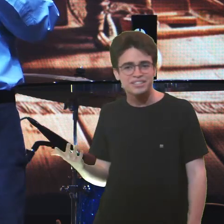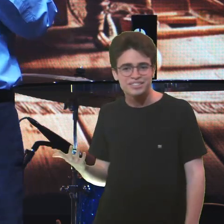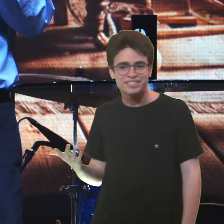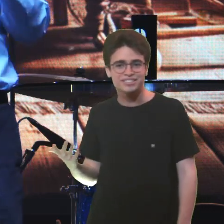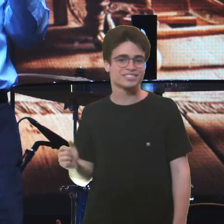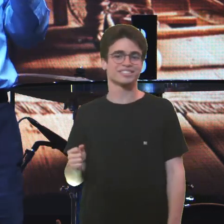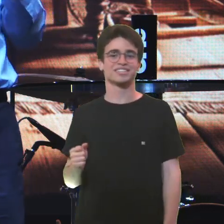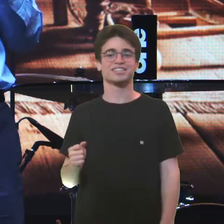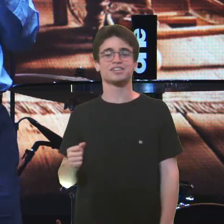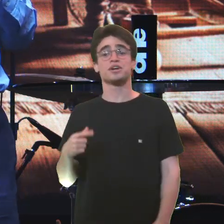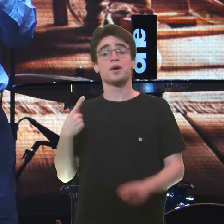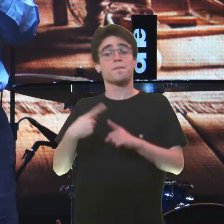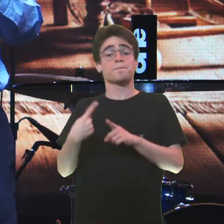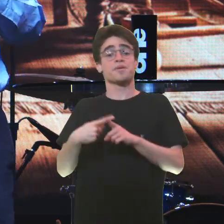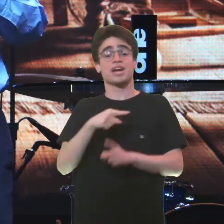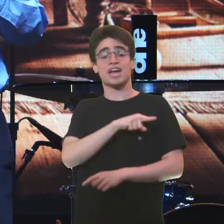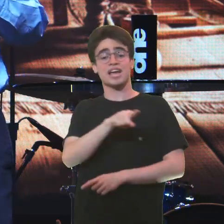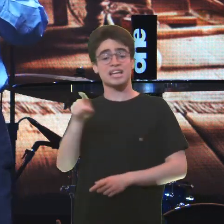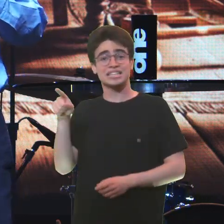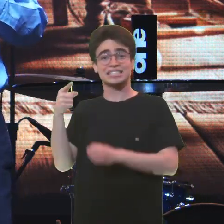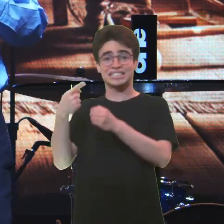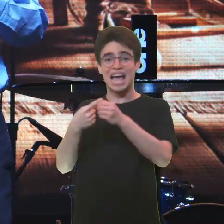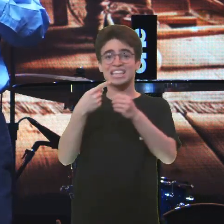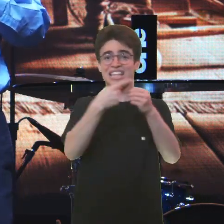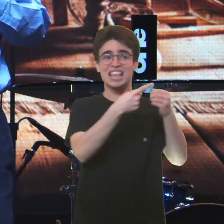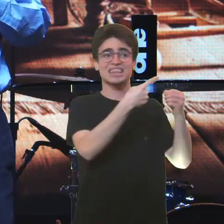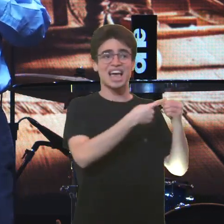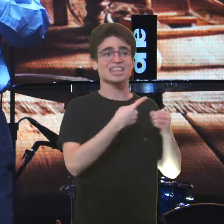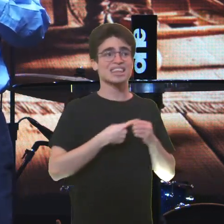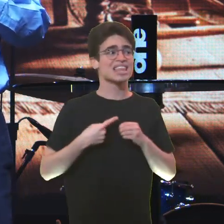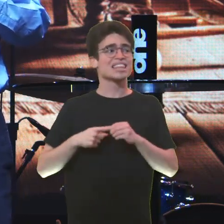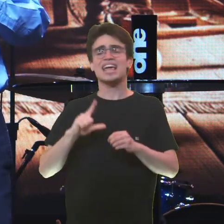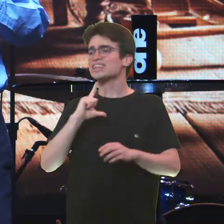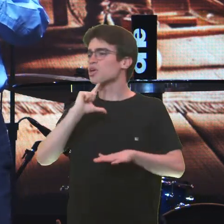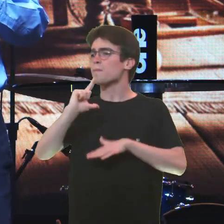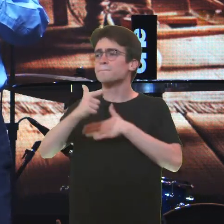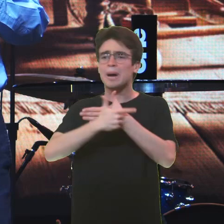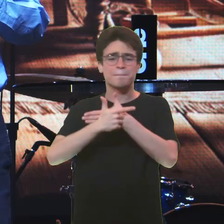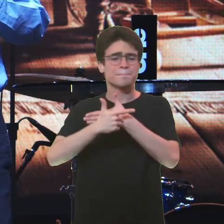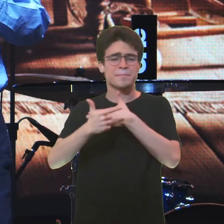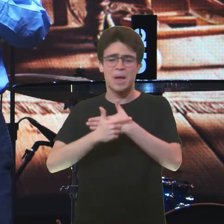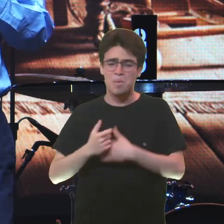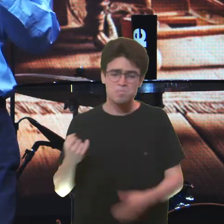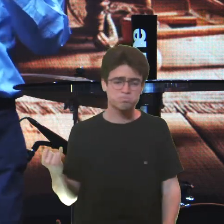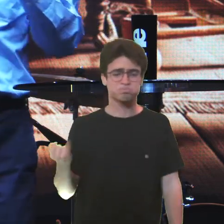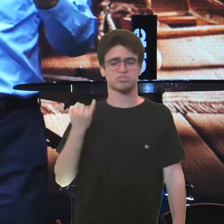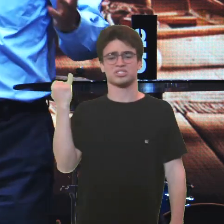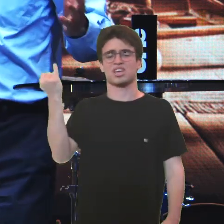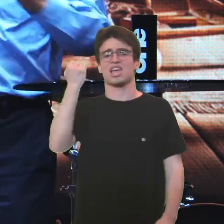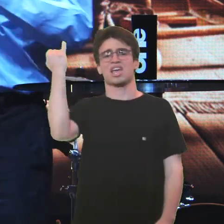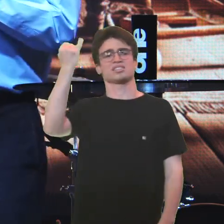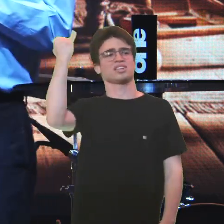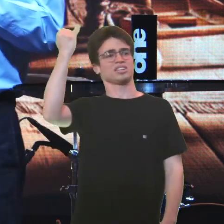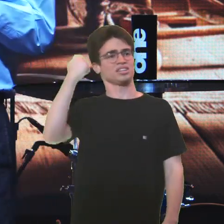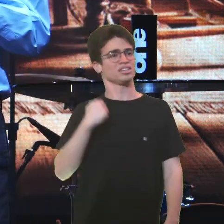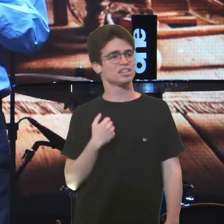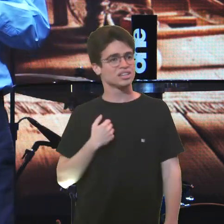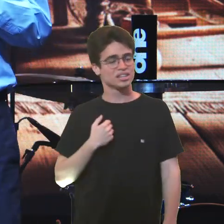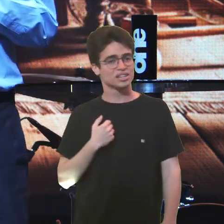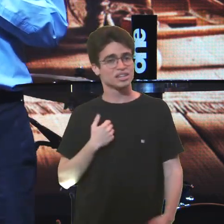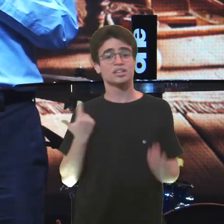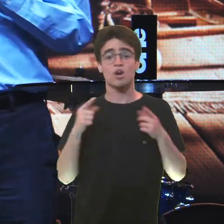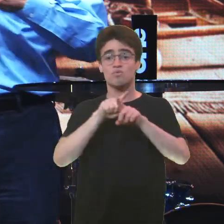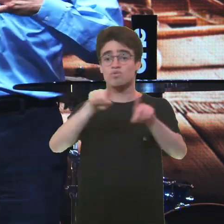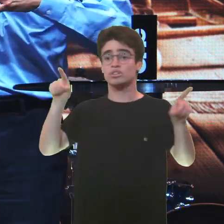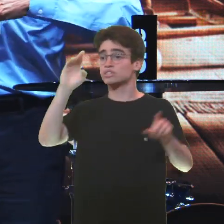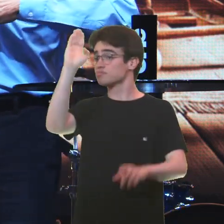juega un papel tan importante? Quando a cidade joga um papel tão importante? Ustedes en Brasil Vocês no